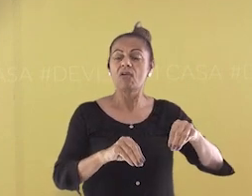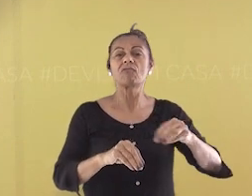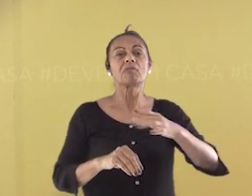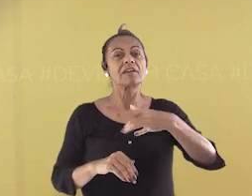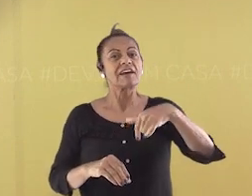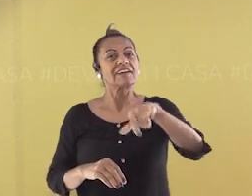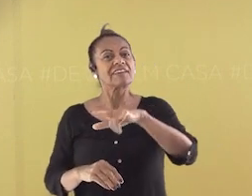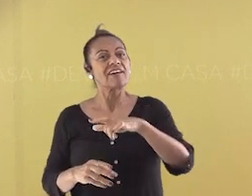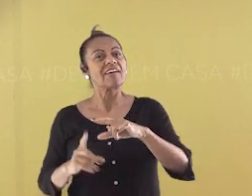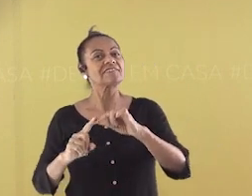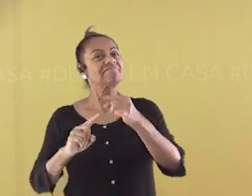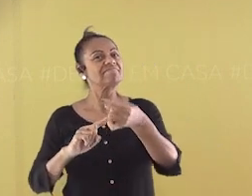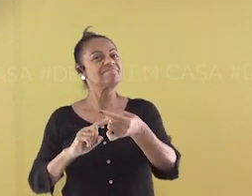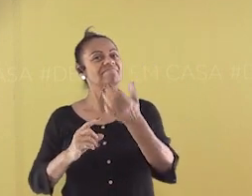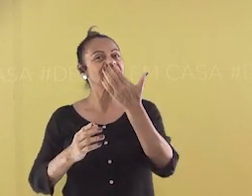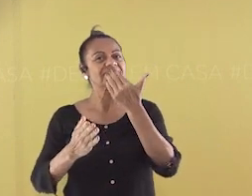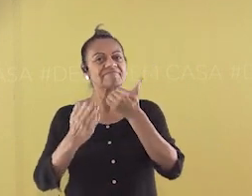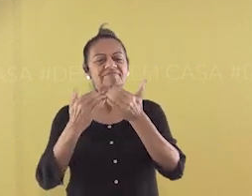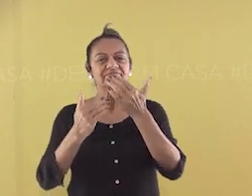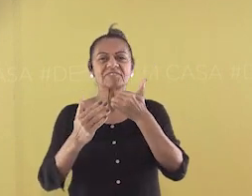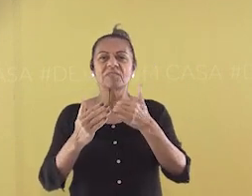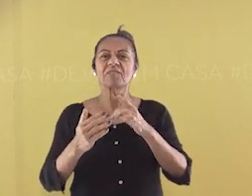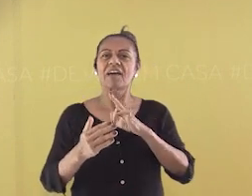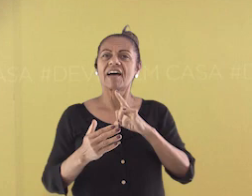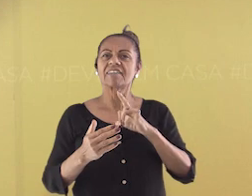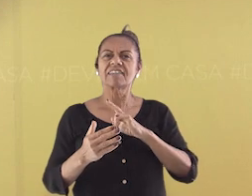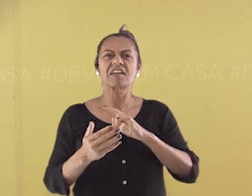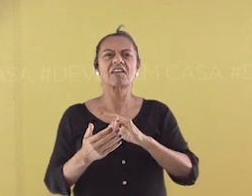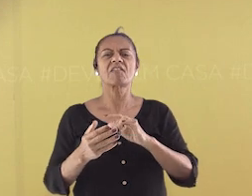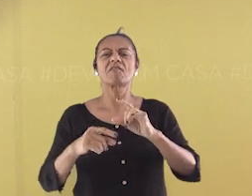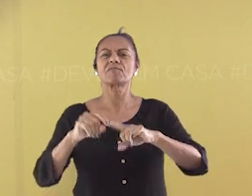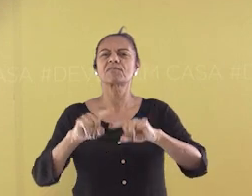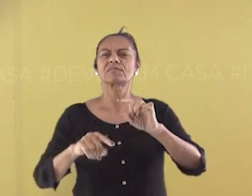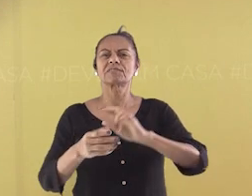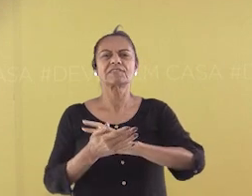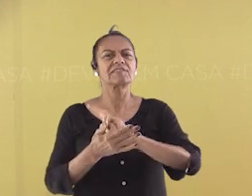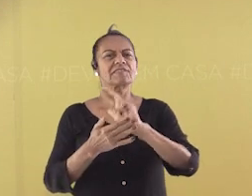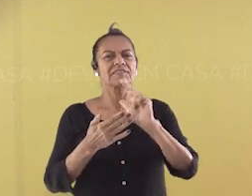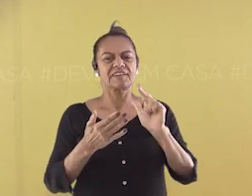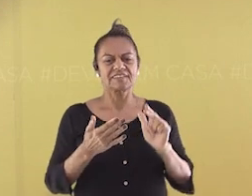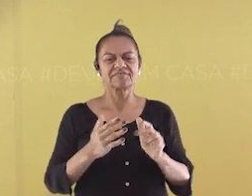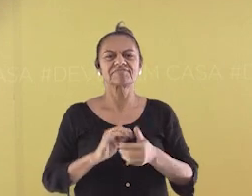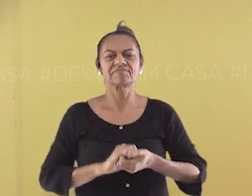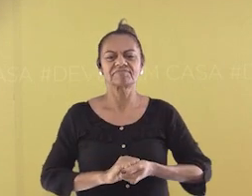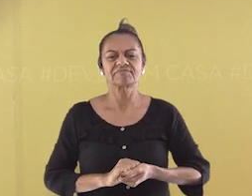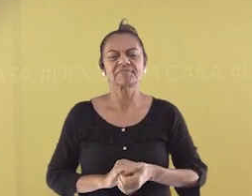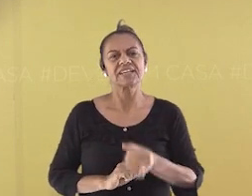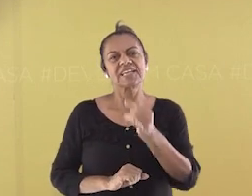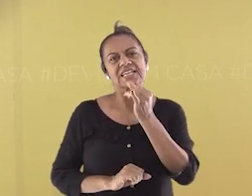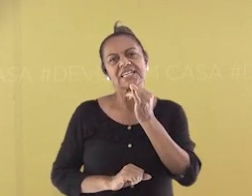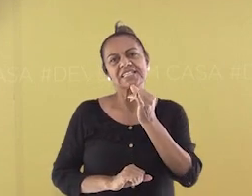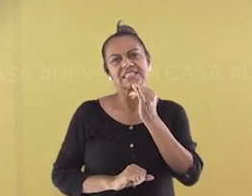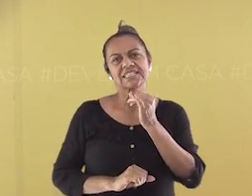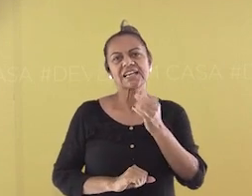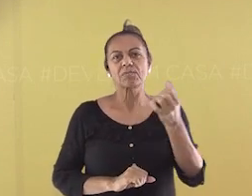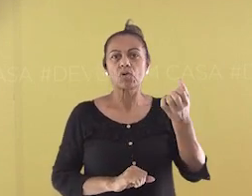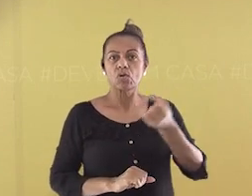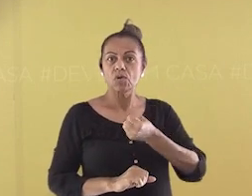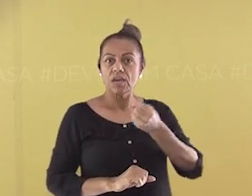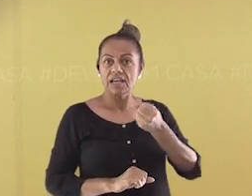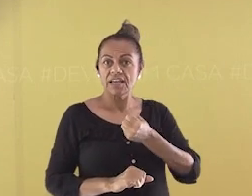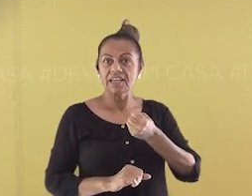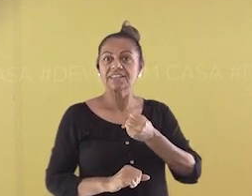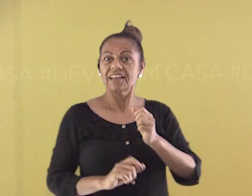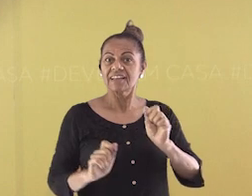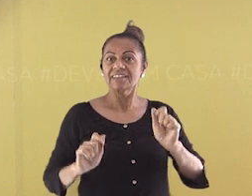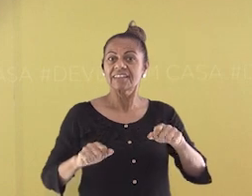fabricação dos produtos derivados, como já falamos nesta aula. Lembra? Por exemplo, do leite fazemos o queijo, iogurtes